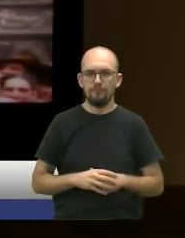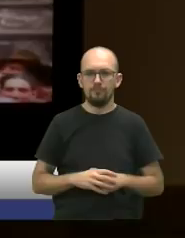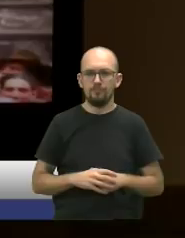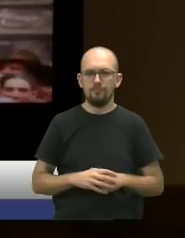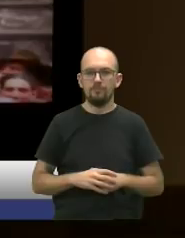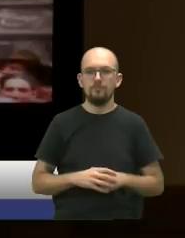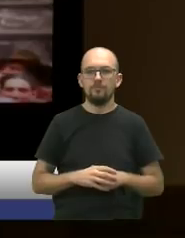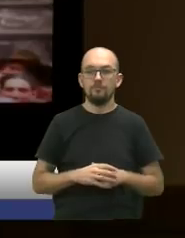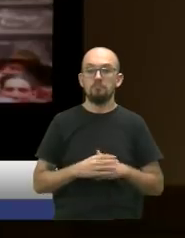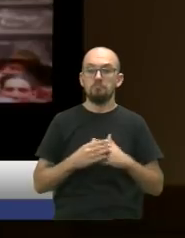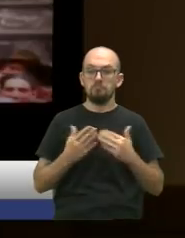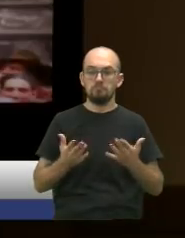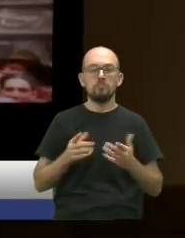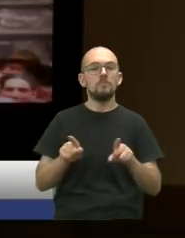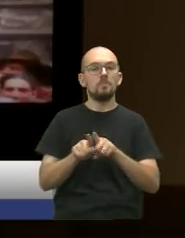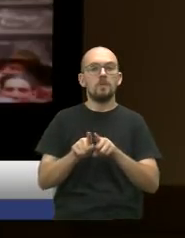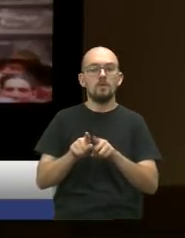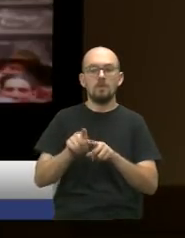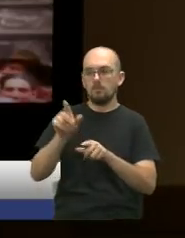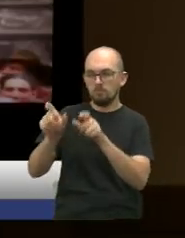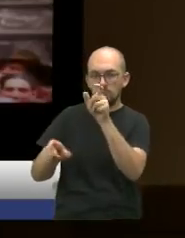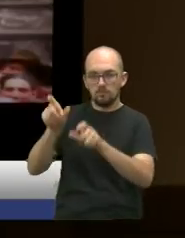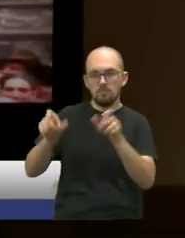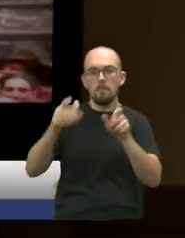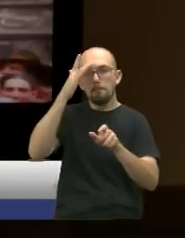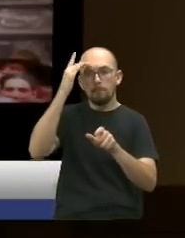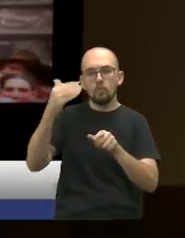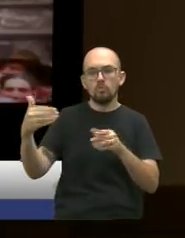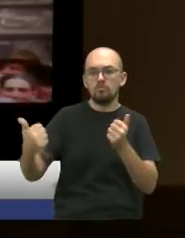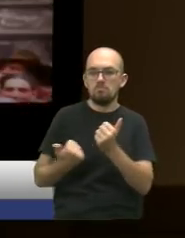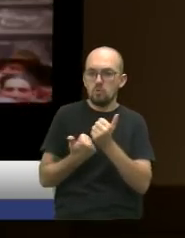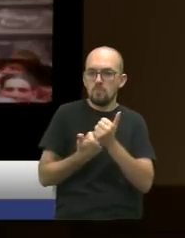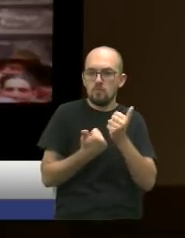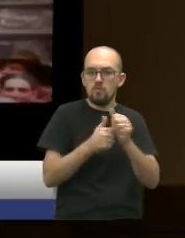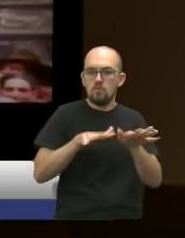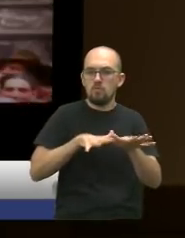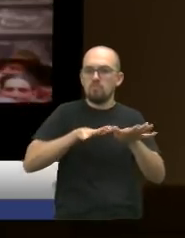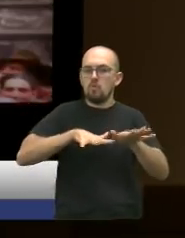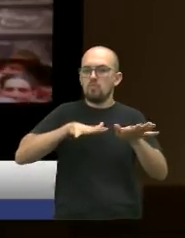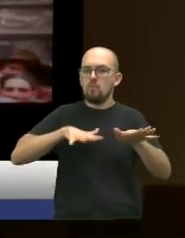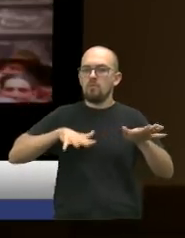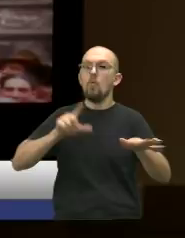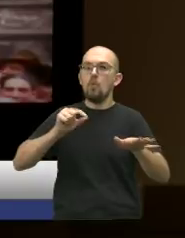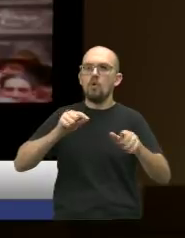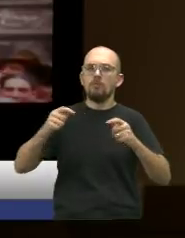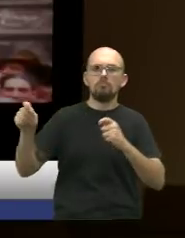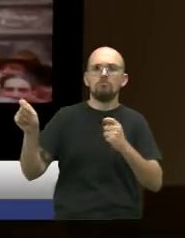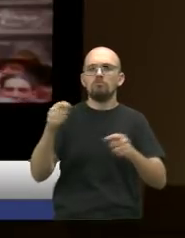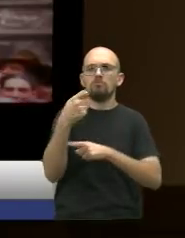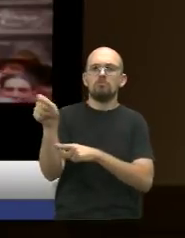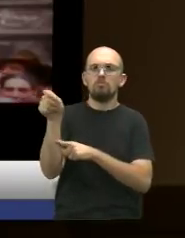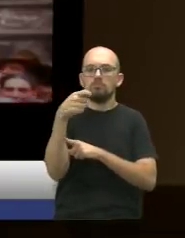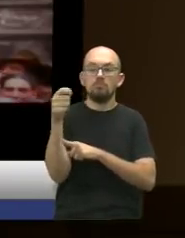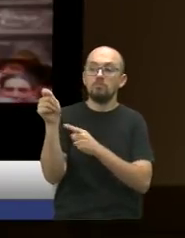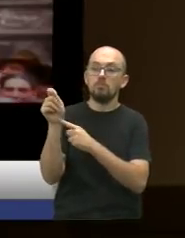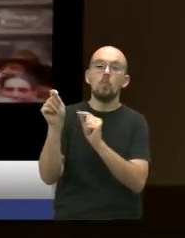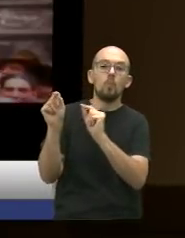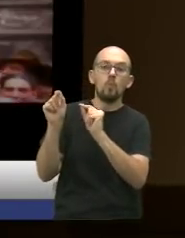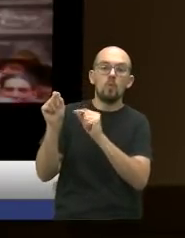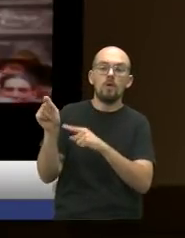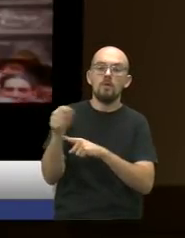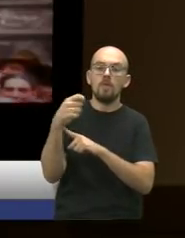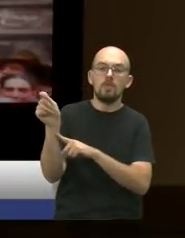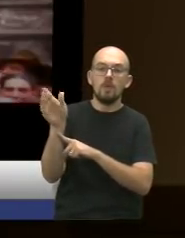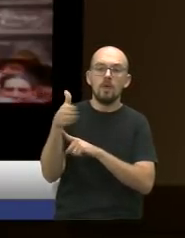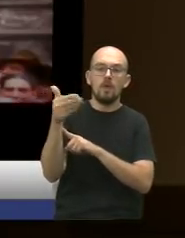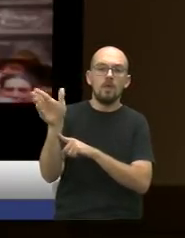E os brasileiros que vinham conosco fizeram com que esta passasse a ser a bandeira das manifestações. Essa bandeira